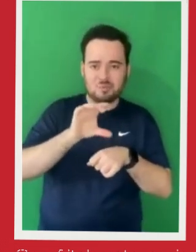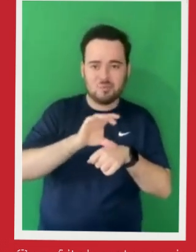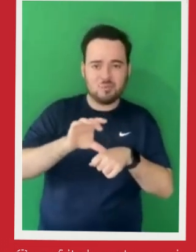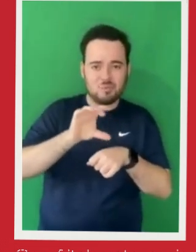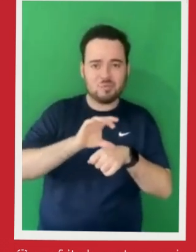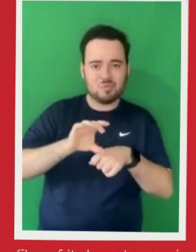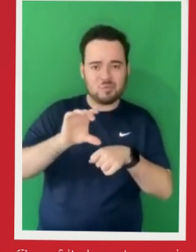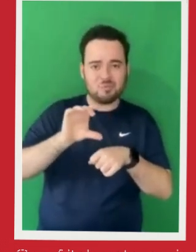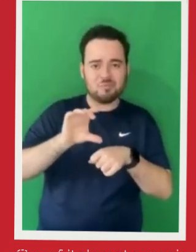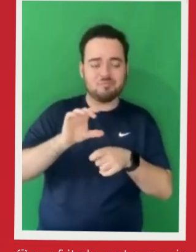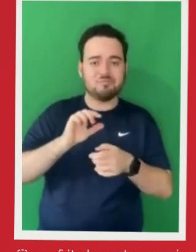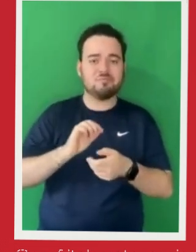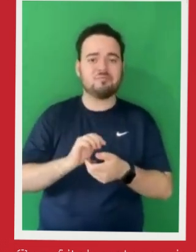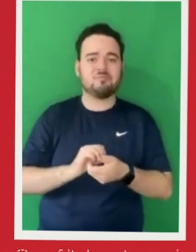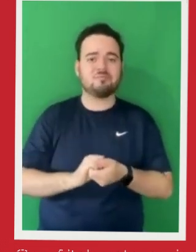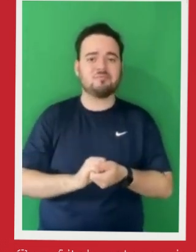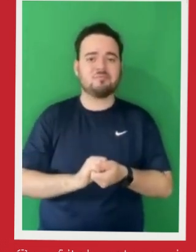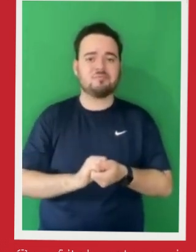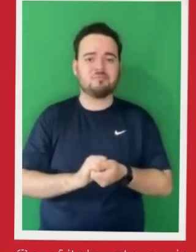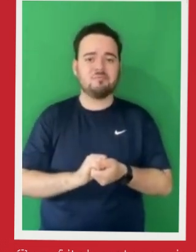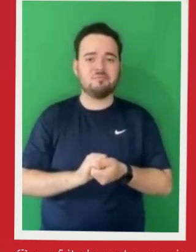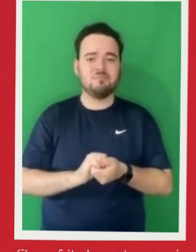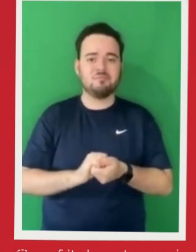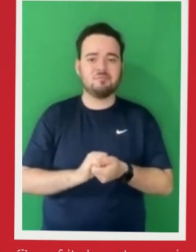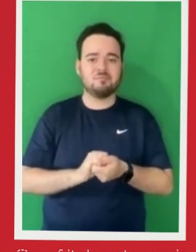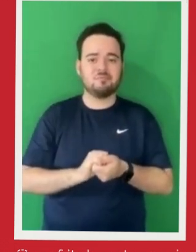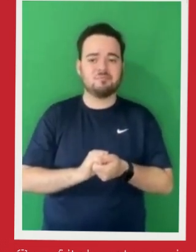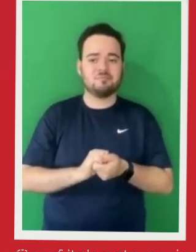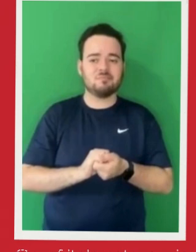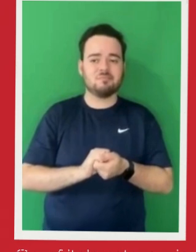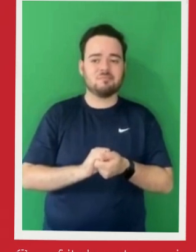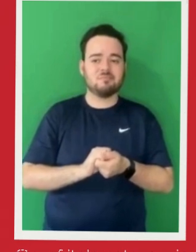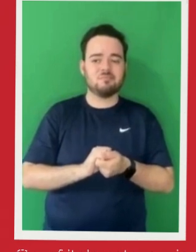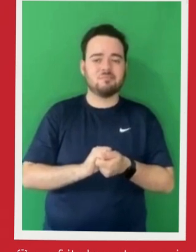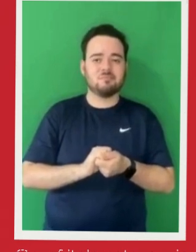curso de teoria da narrativa, e aí